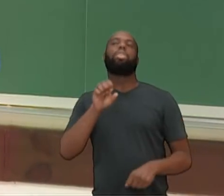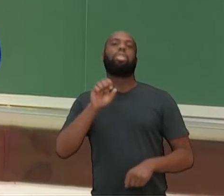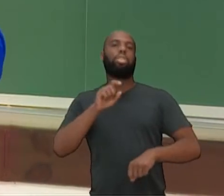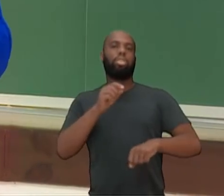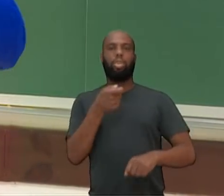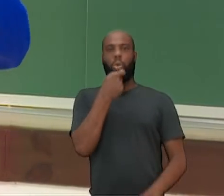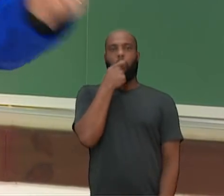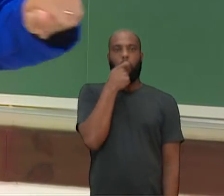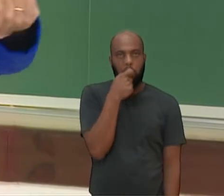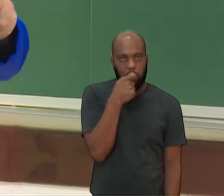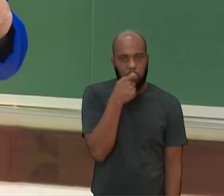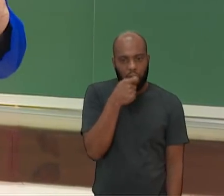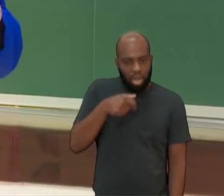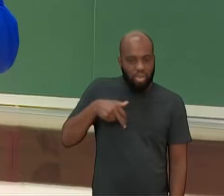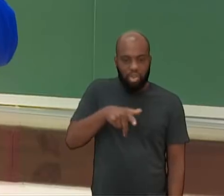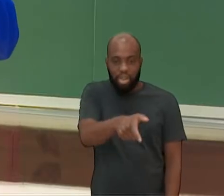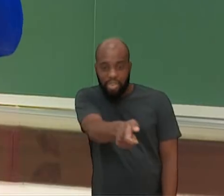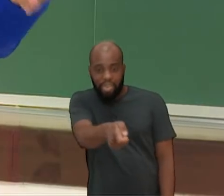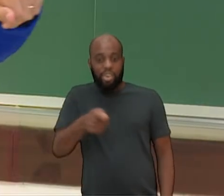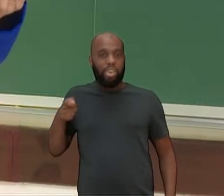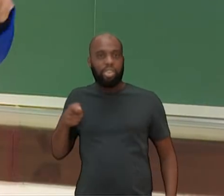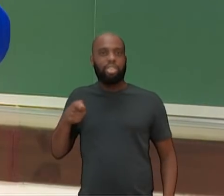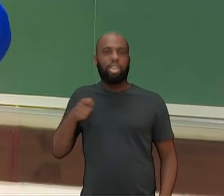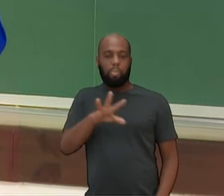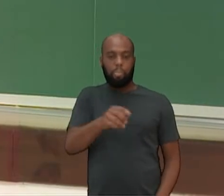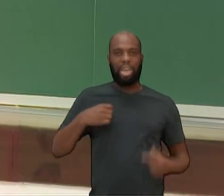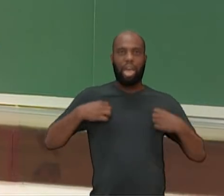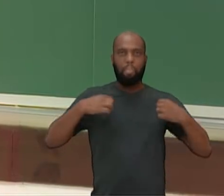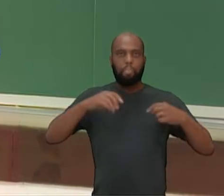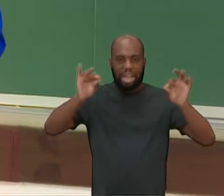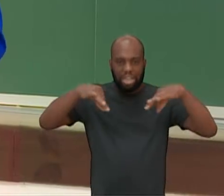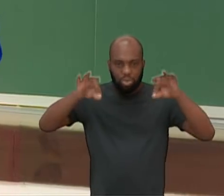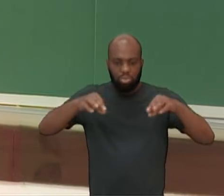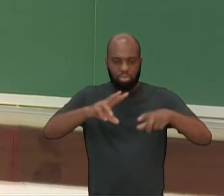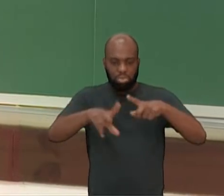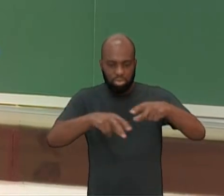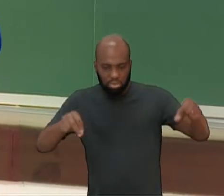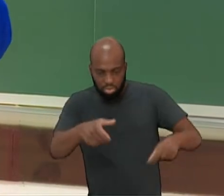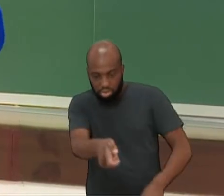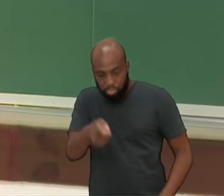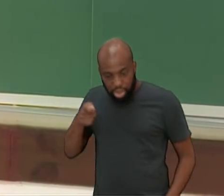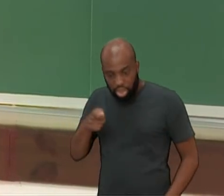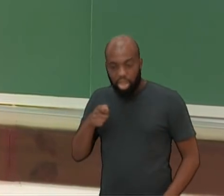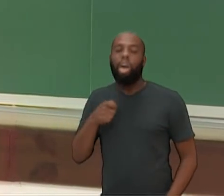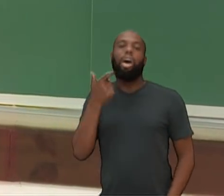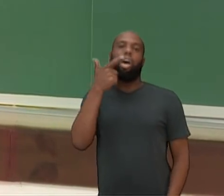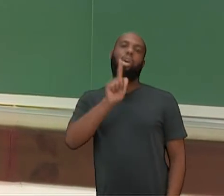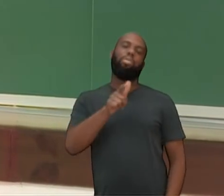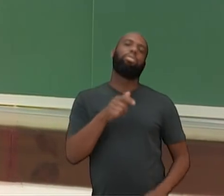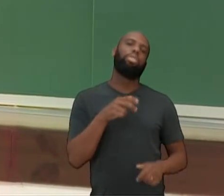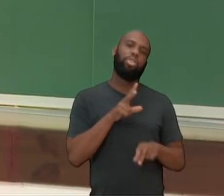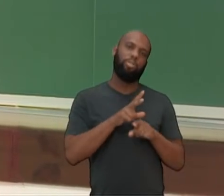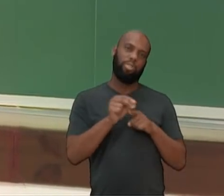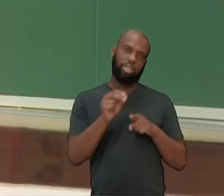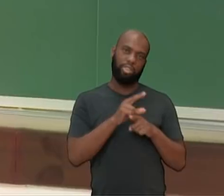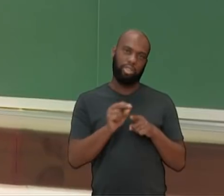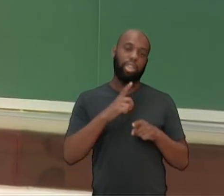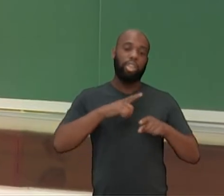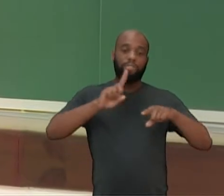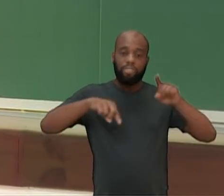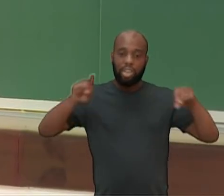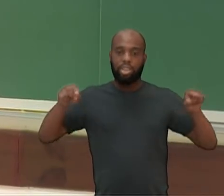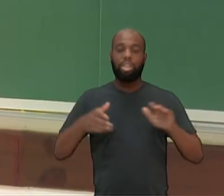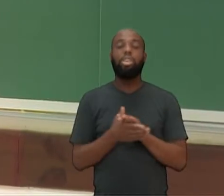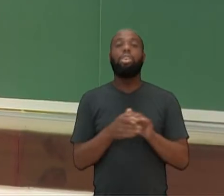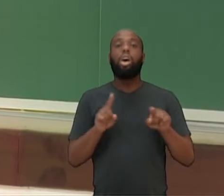outro menino, e quem conseguir tirar o pano de trás, aquele colega vai sendo até ficar só um. Então, é uma variação. Só que